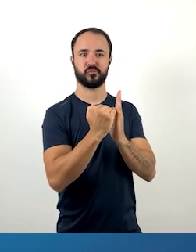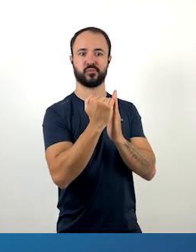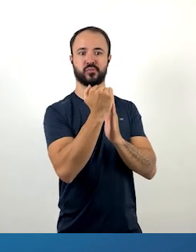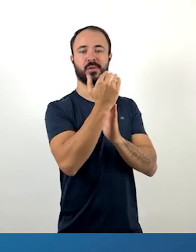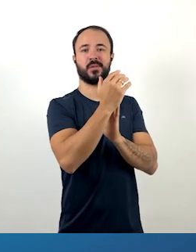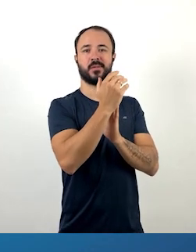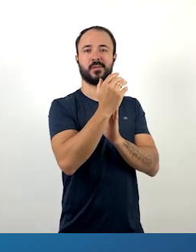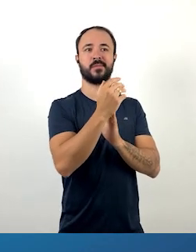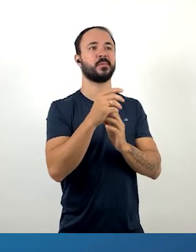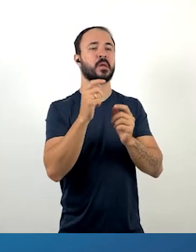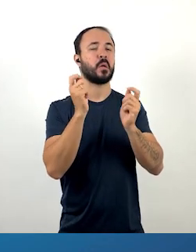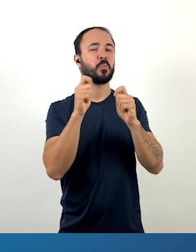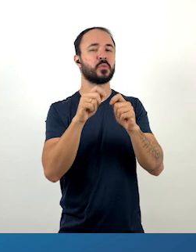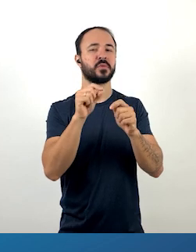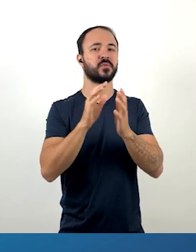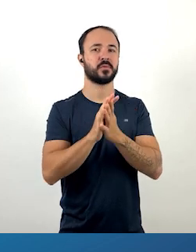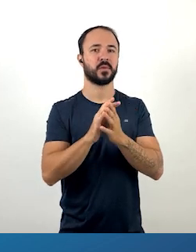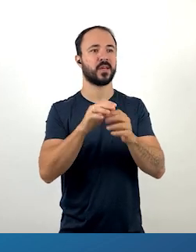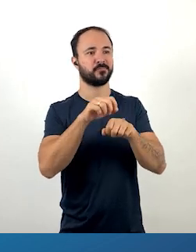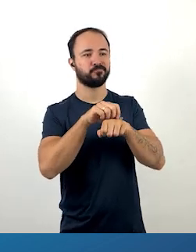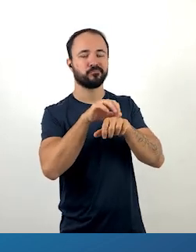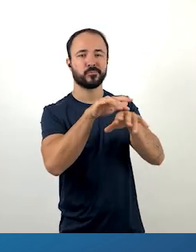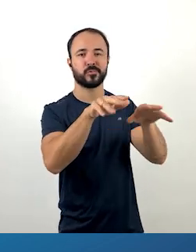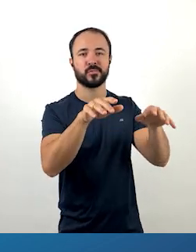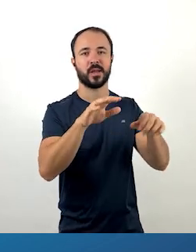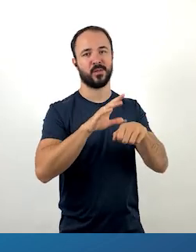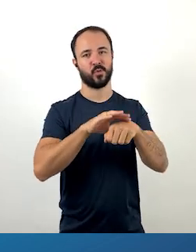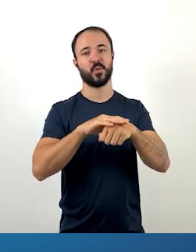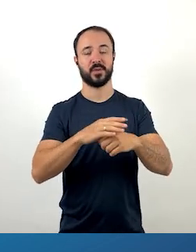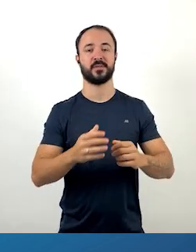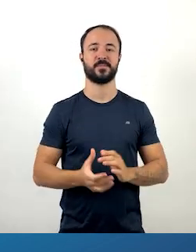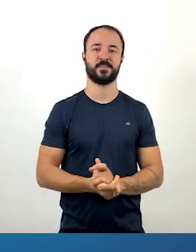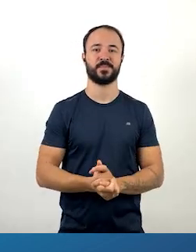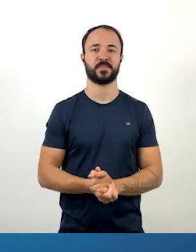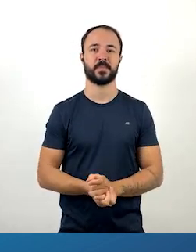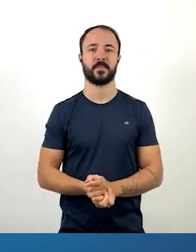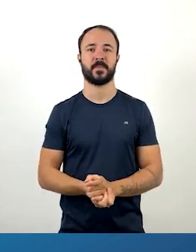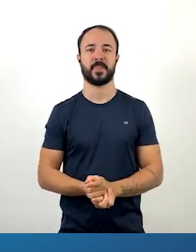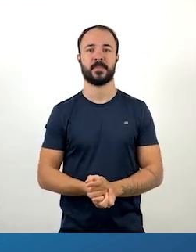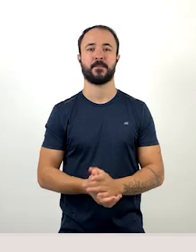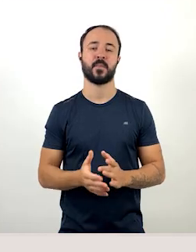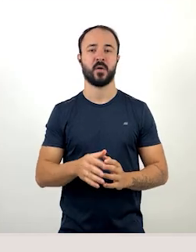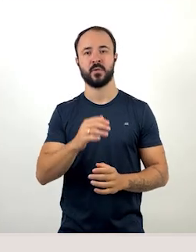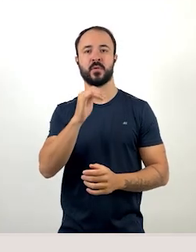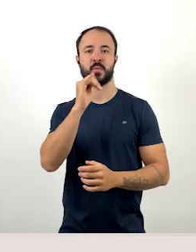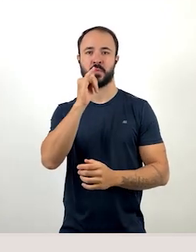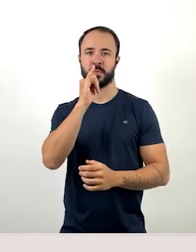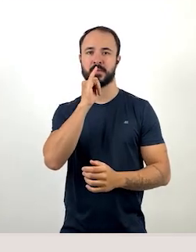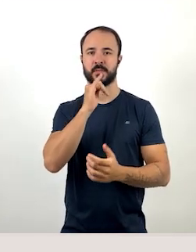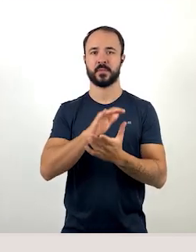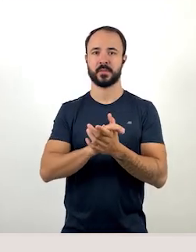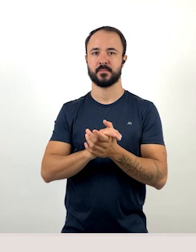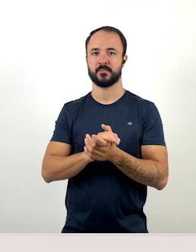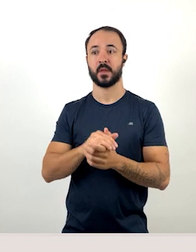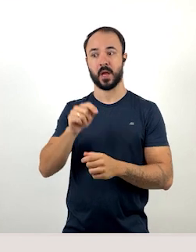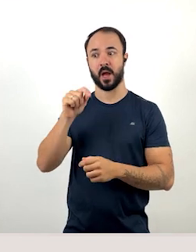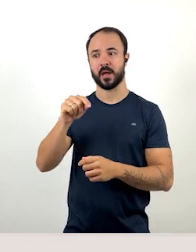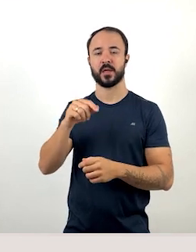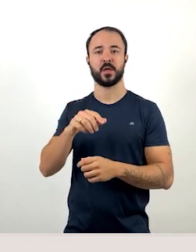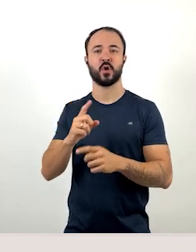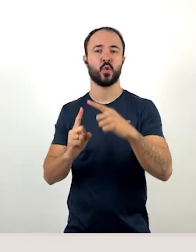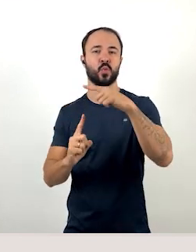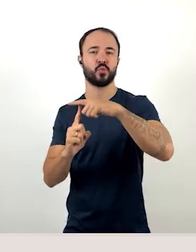Uma espécie invasora também é chamada espécie exótica. Qual é o problema dessa espécie? Primeiro, ela prolifera sem